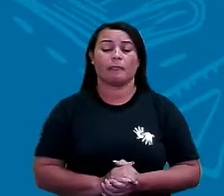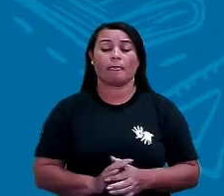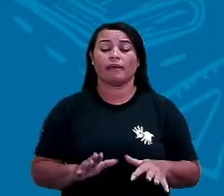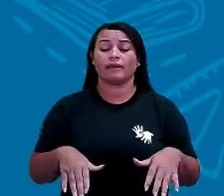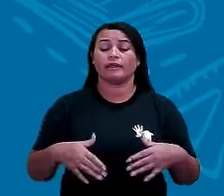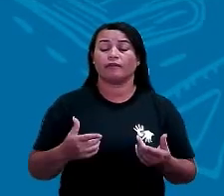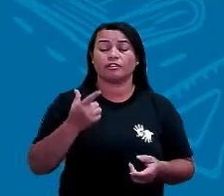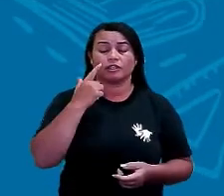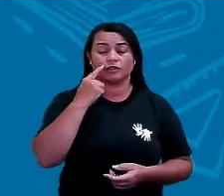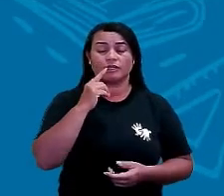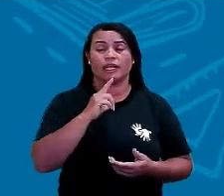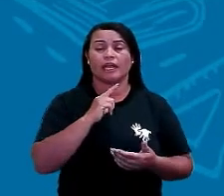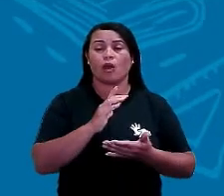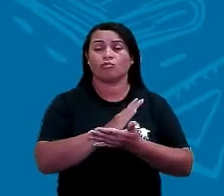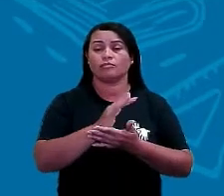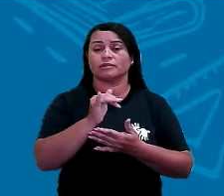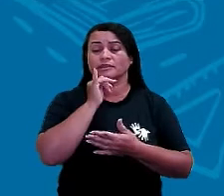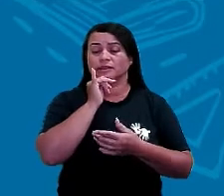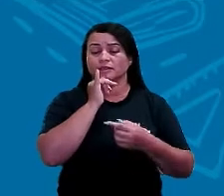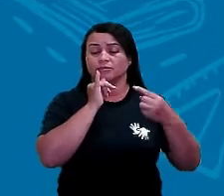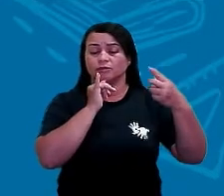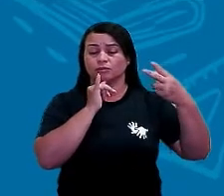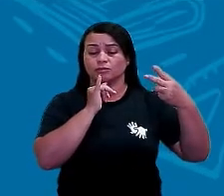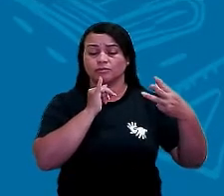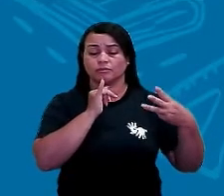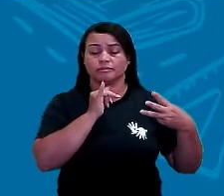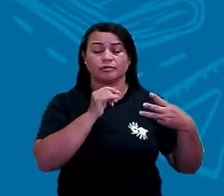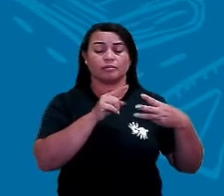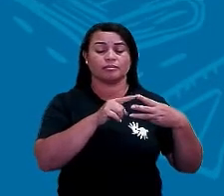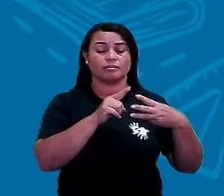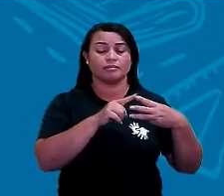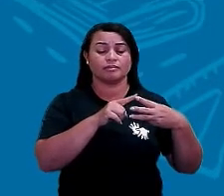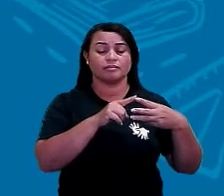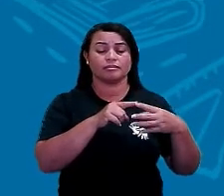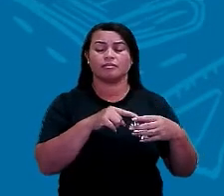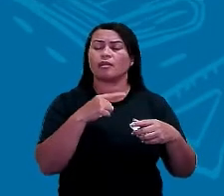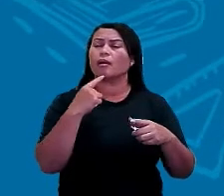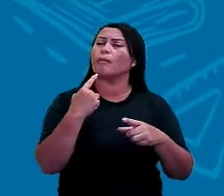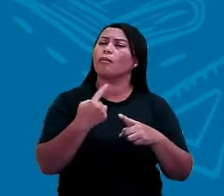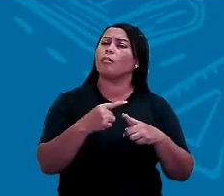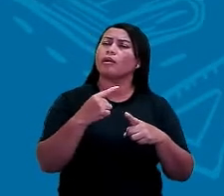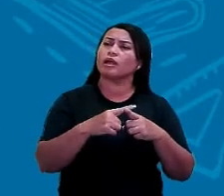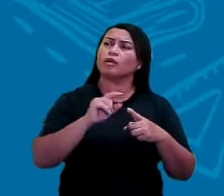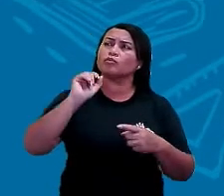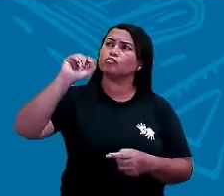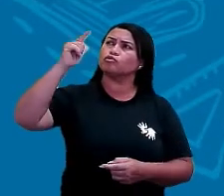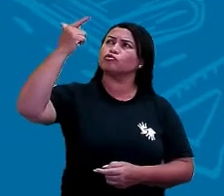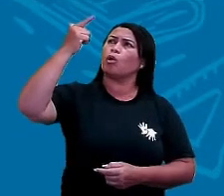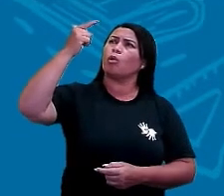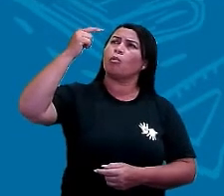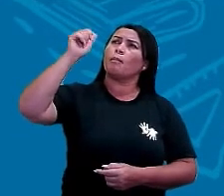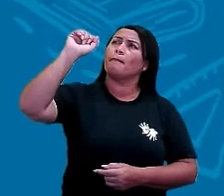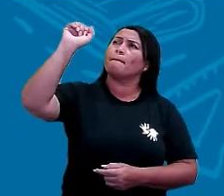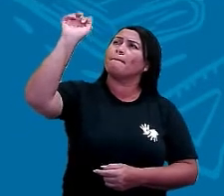Então, aqui nós temos alguns exemplos. Por exemplo, aqui a frase: por que o sol